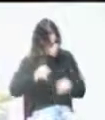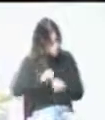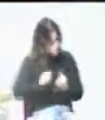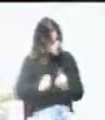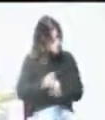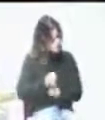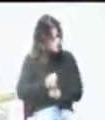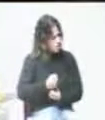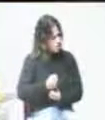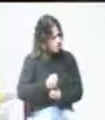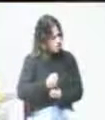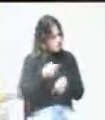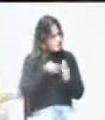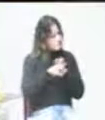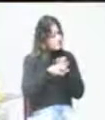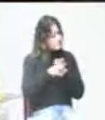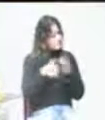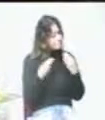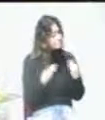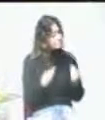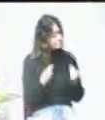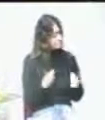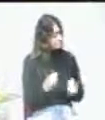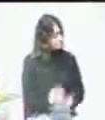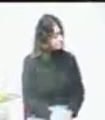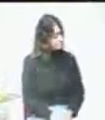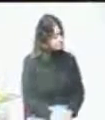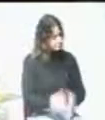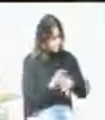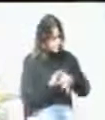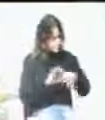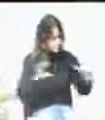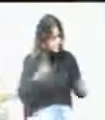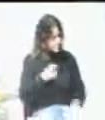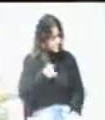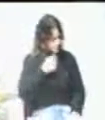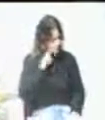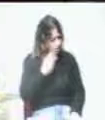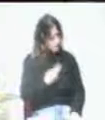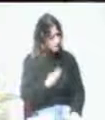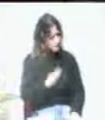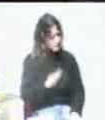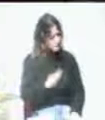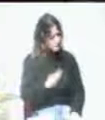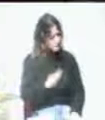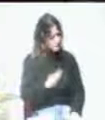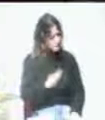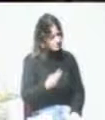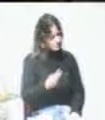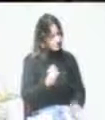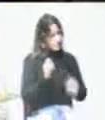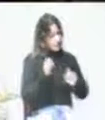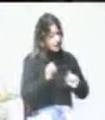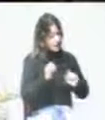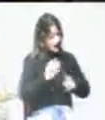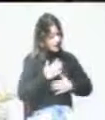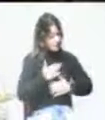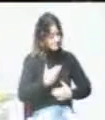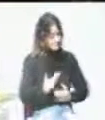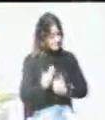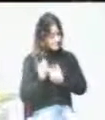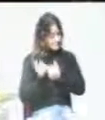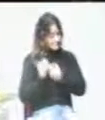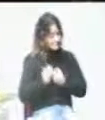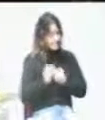Social, pesquisar para quê? Permitam-me reconhecer com quem dividi as responsabilidades